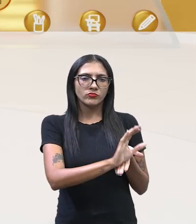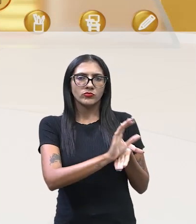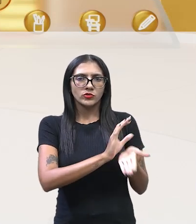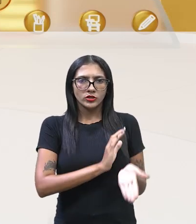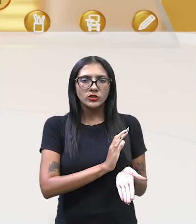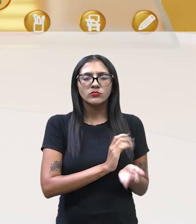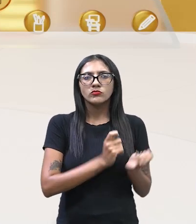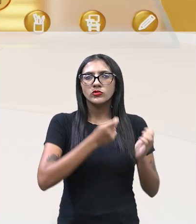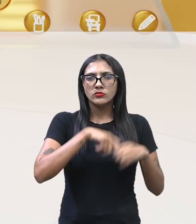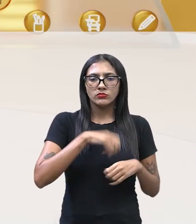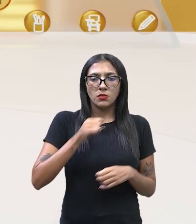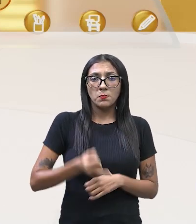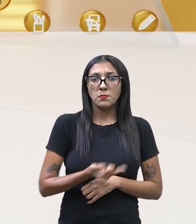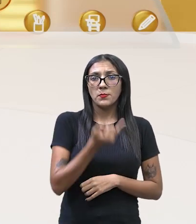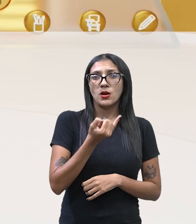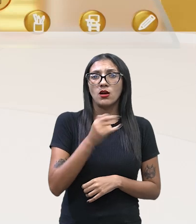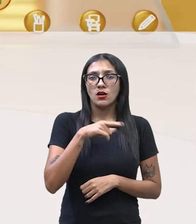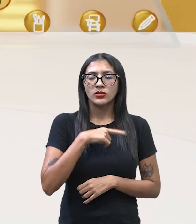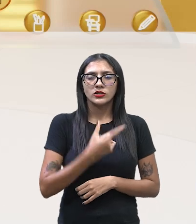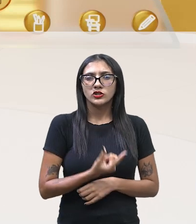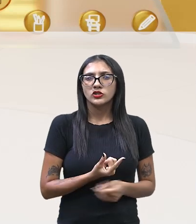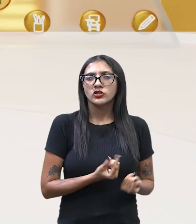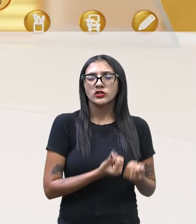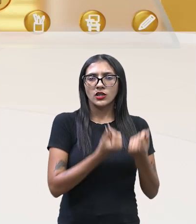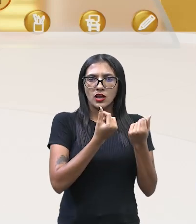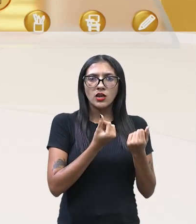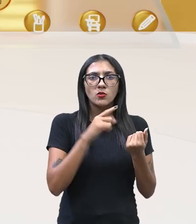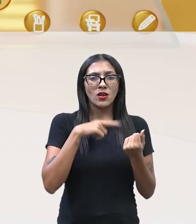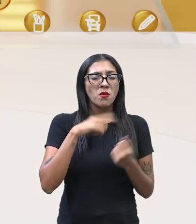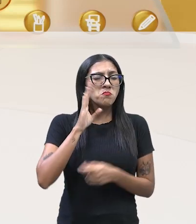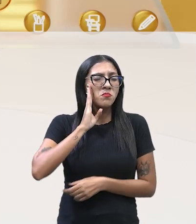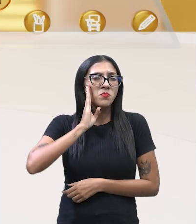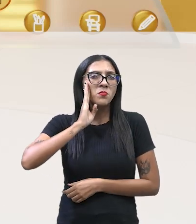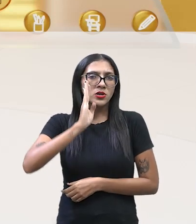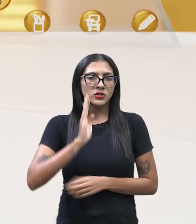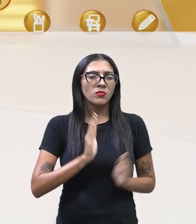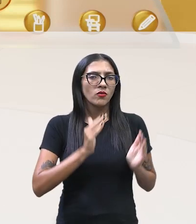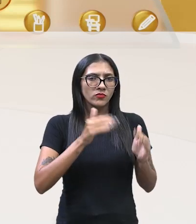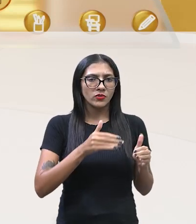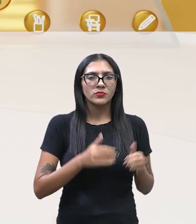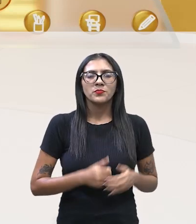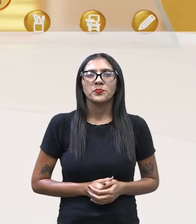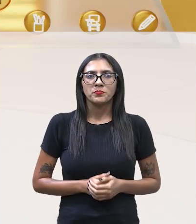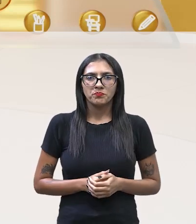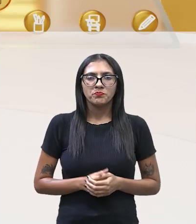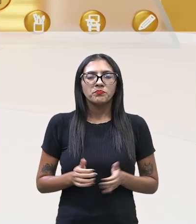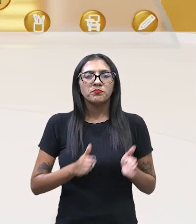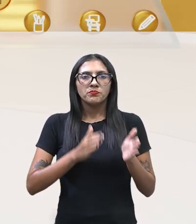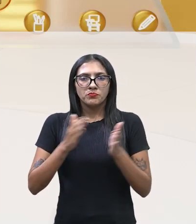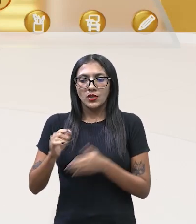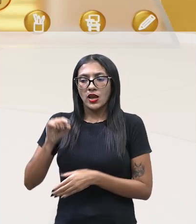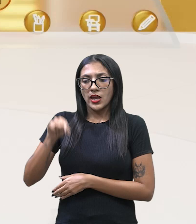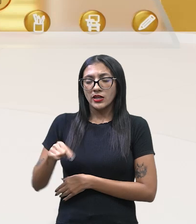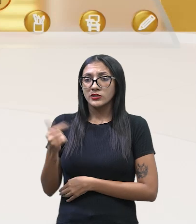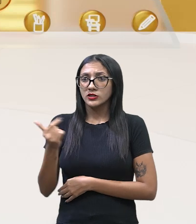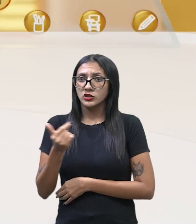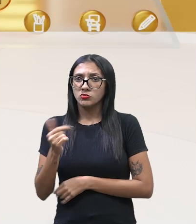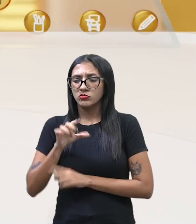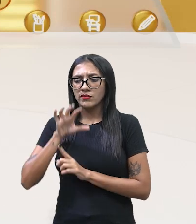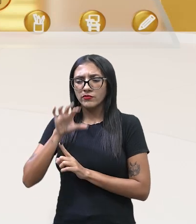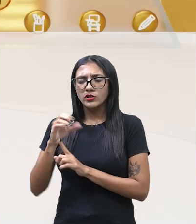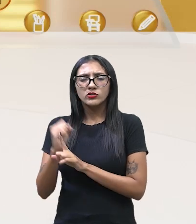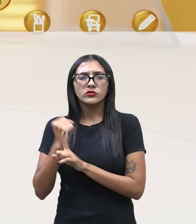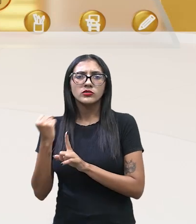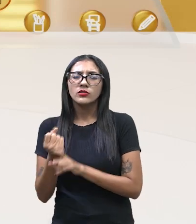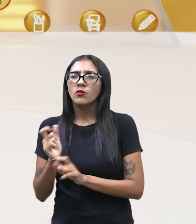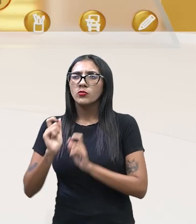lucro, o ter esse retorno financeiro ali como prioridade. De impacto social, empreendedorismo de impacto social,